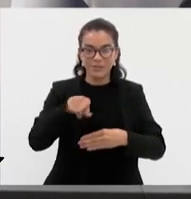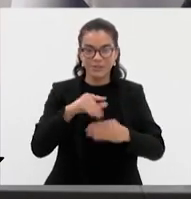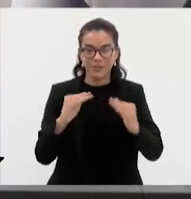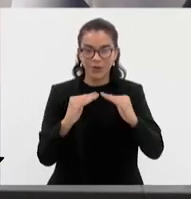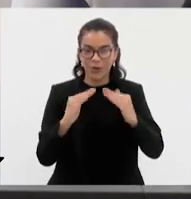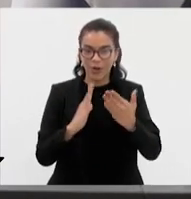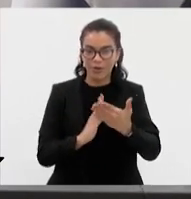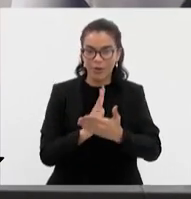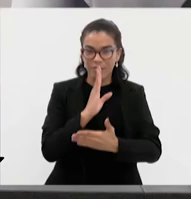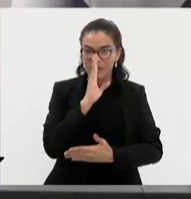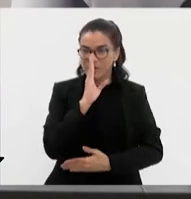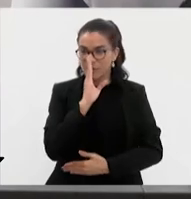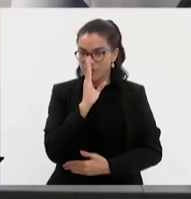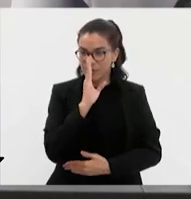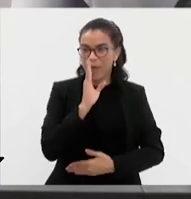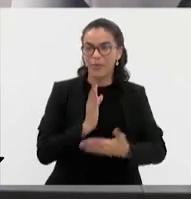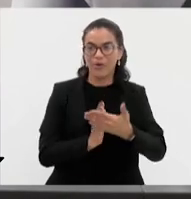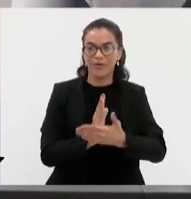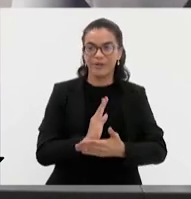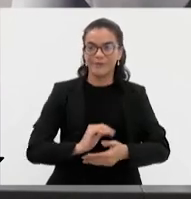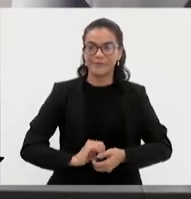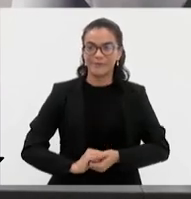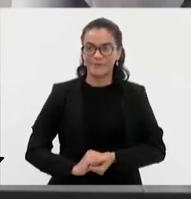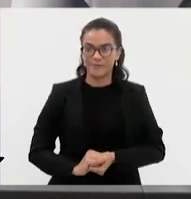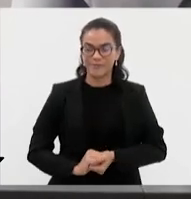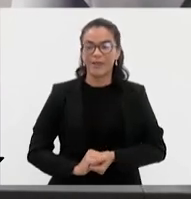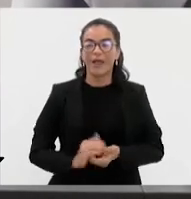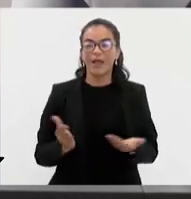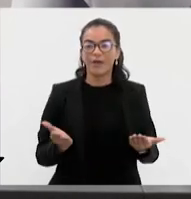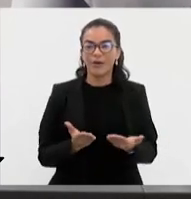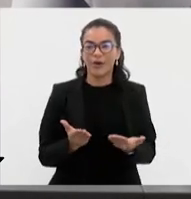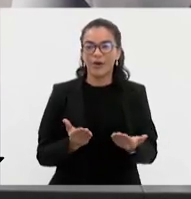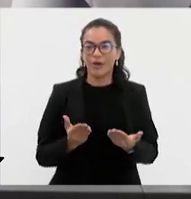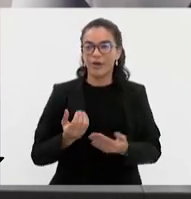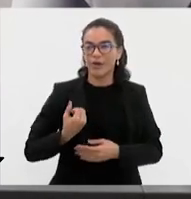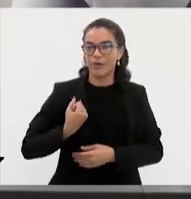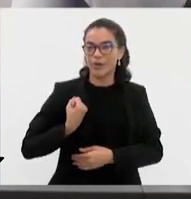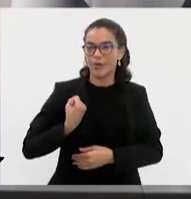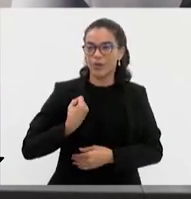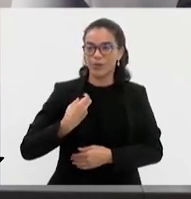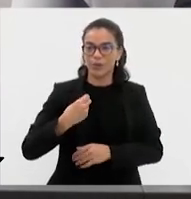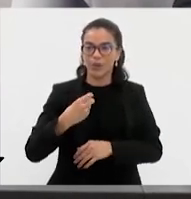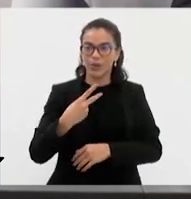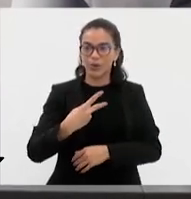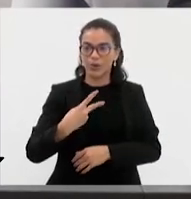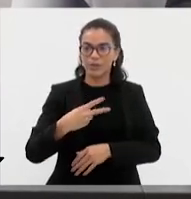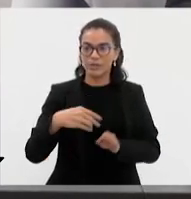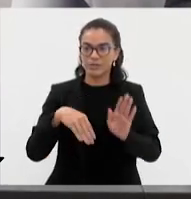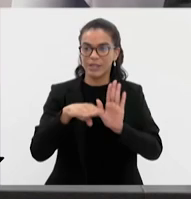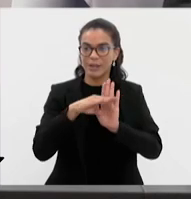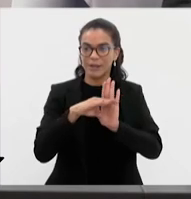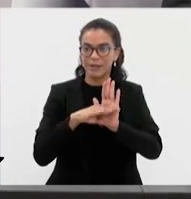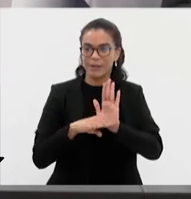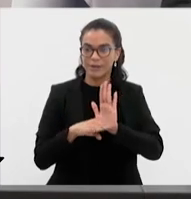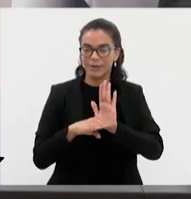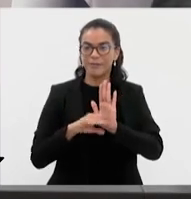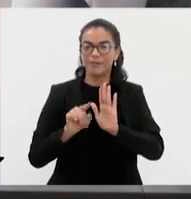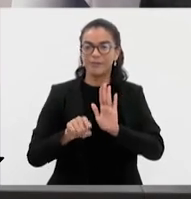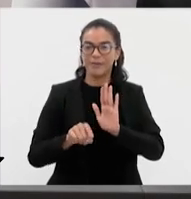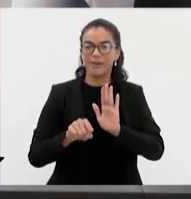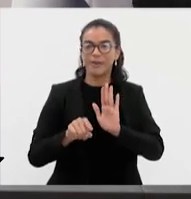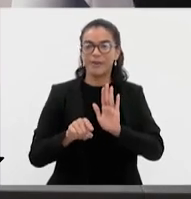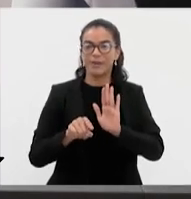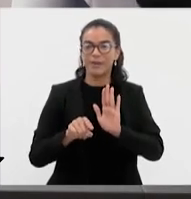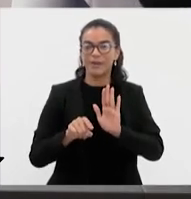aprovam, permaneçam como estão, aprovado. Passo ao item 2 da pauta, que é